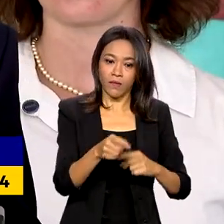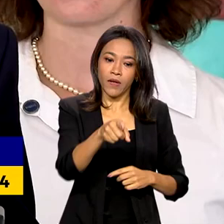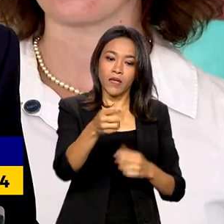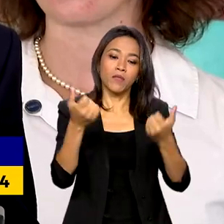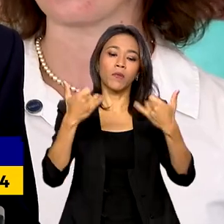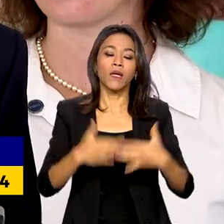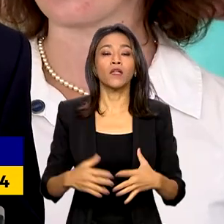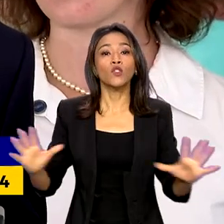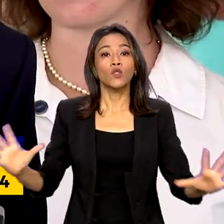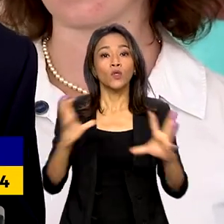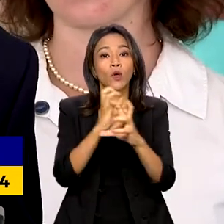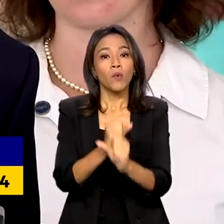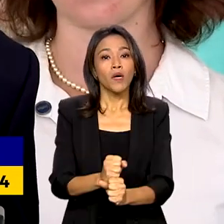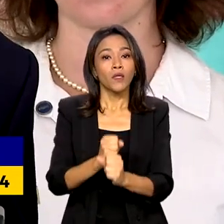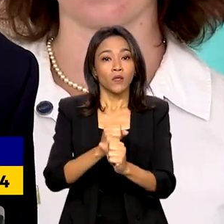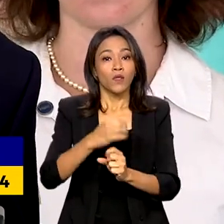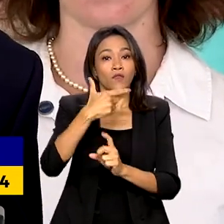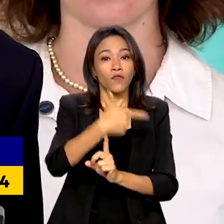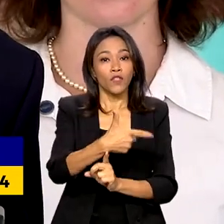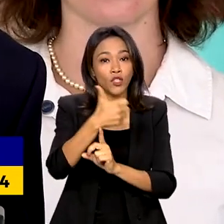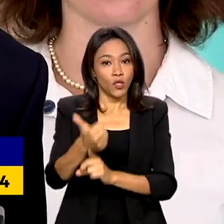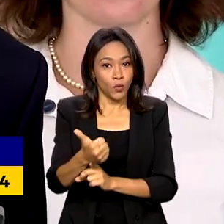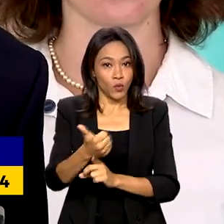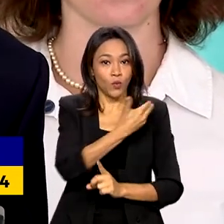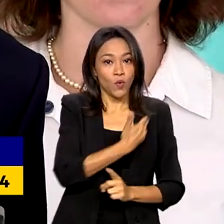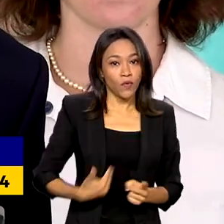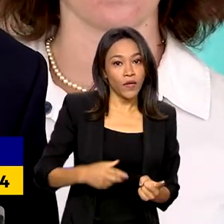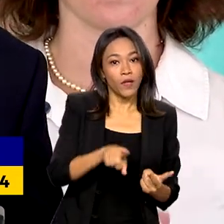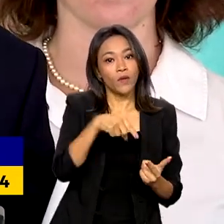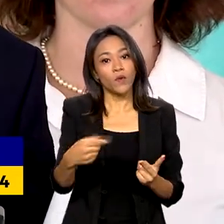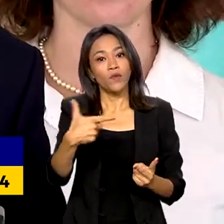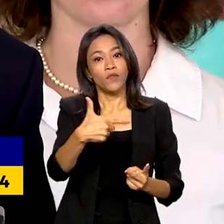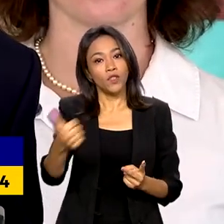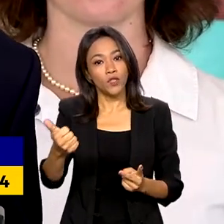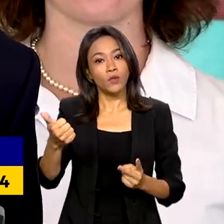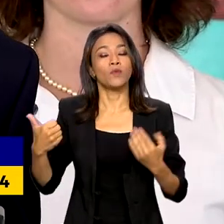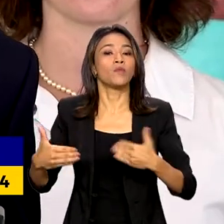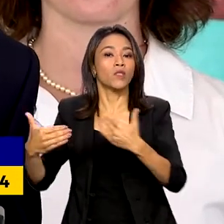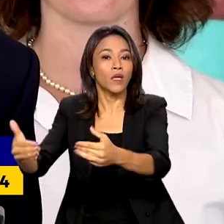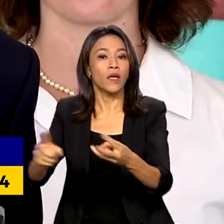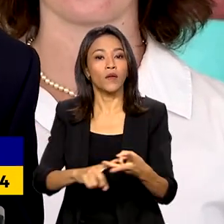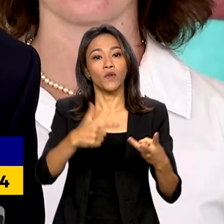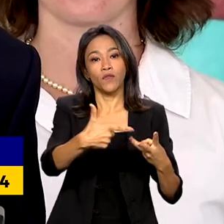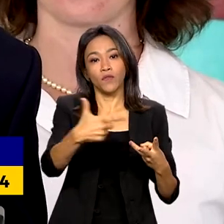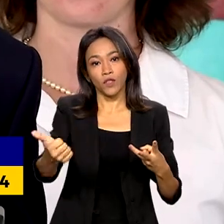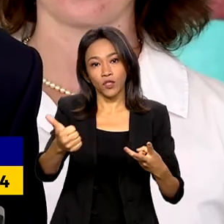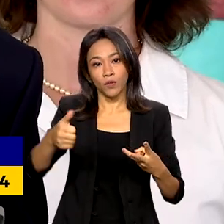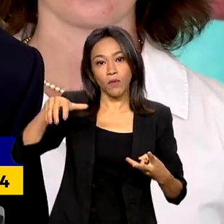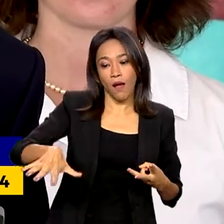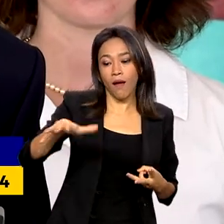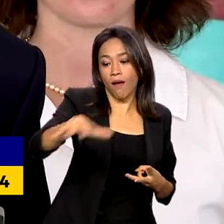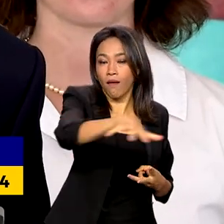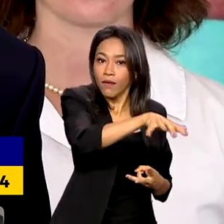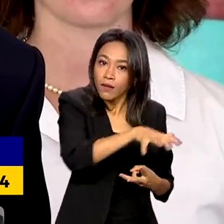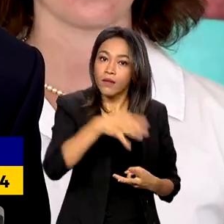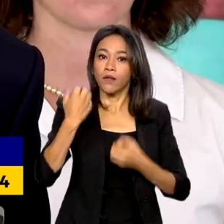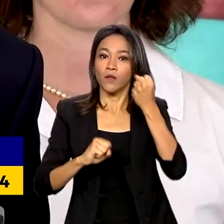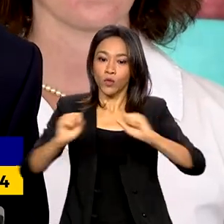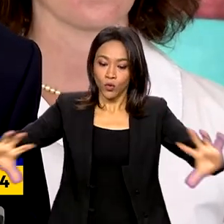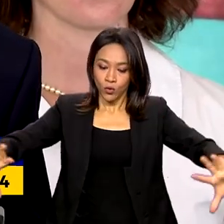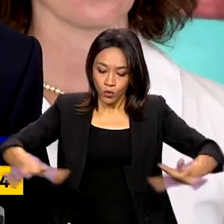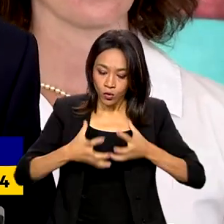21 membros do governo, 20 ministérios, o BNDES e 21 setores da indústria